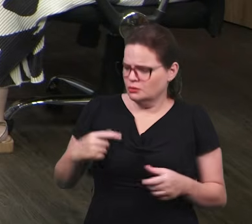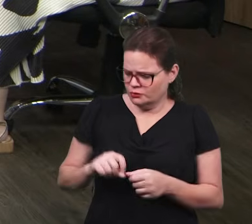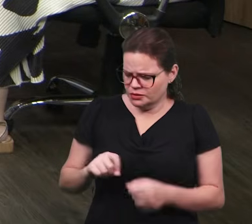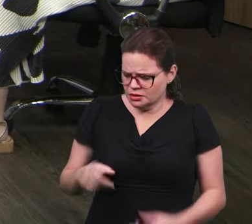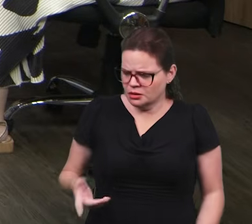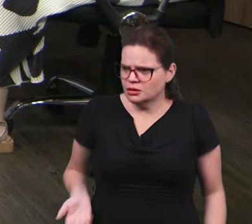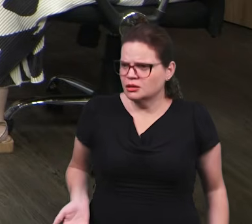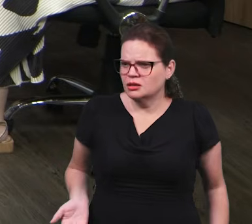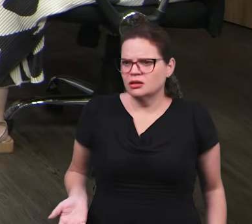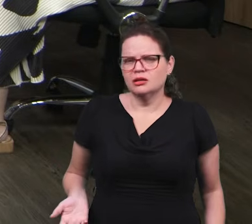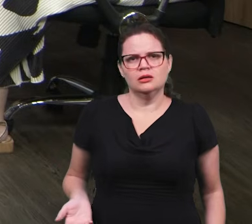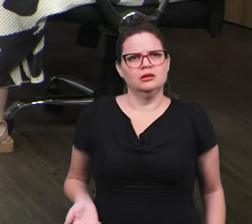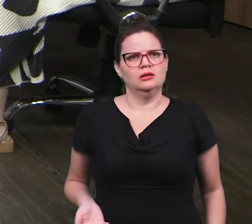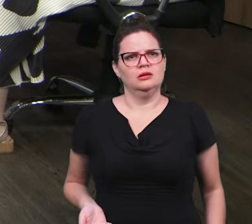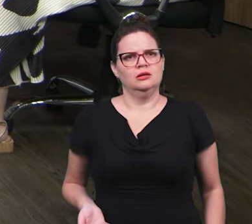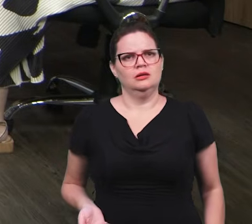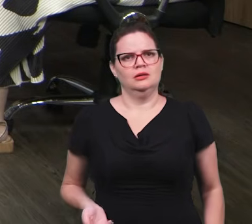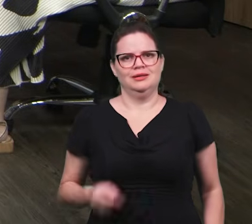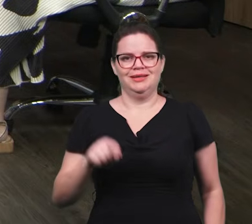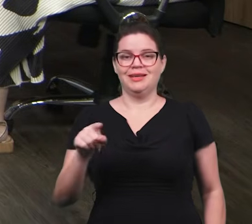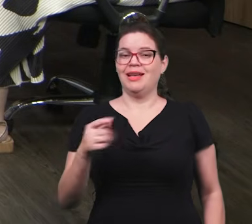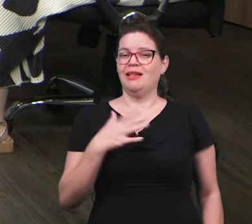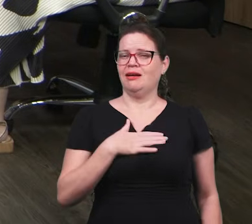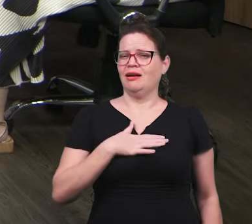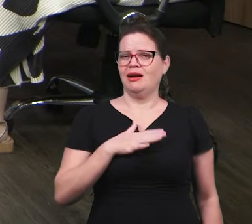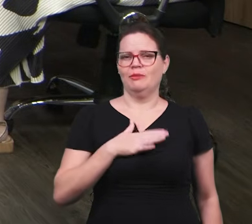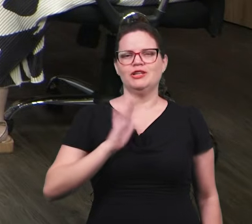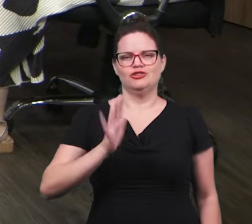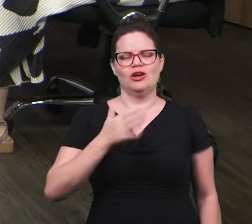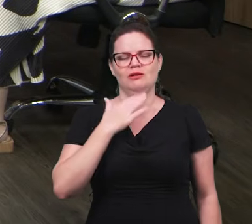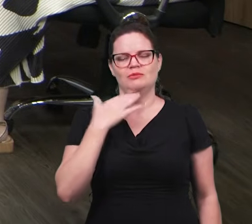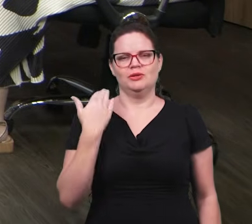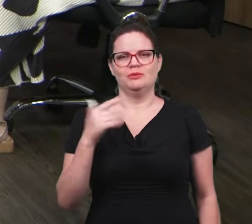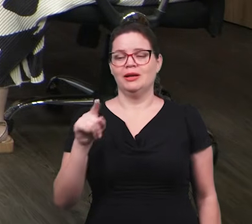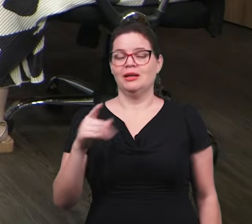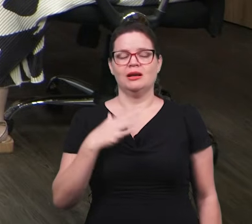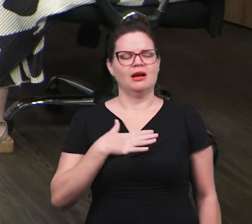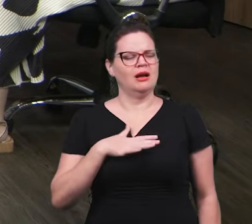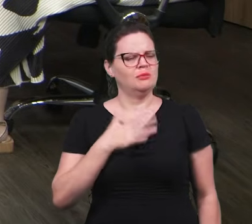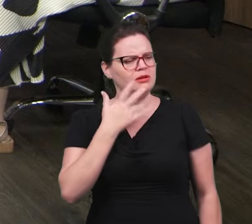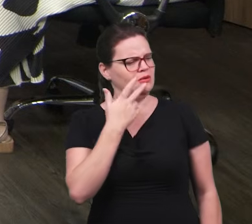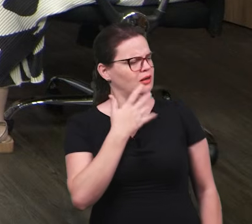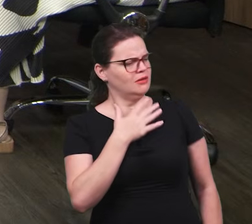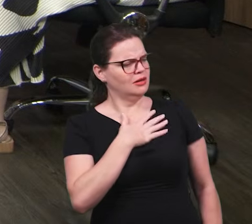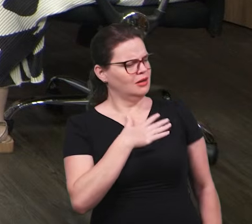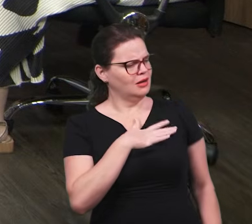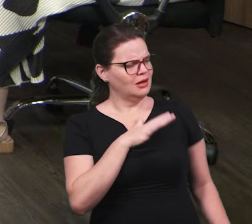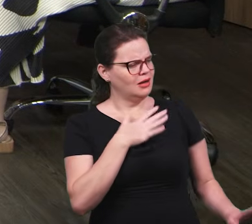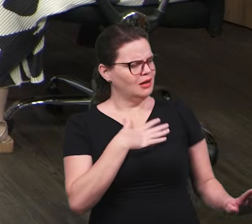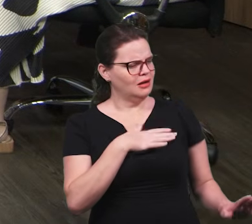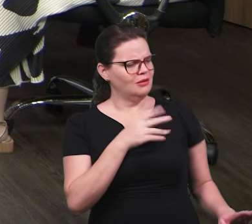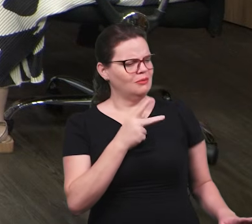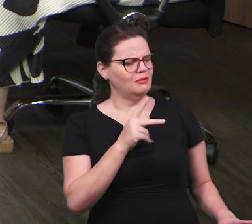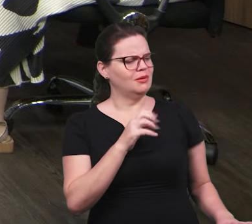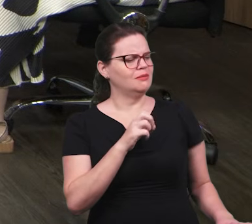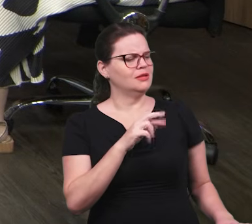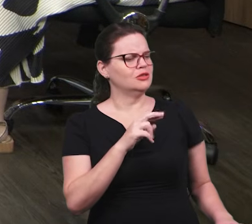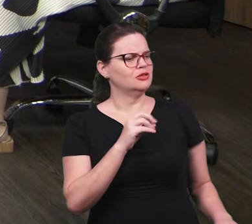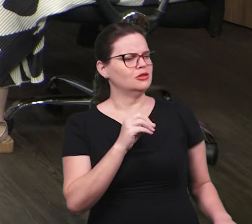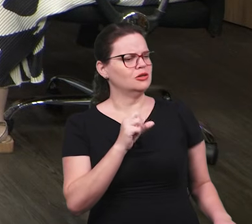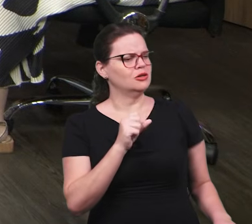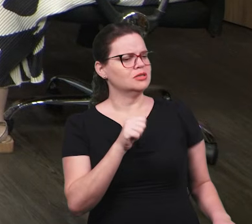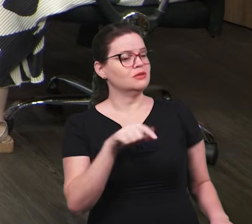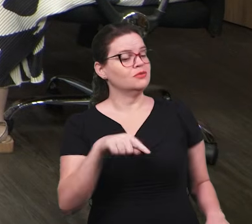aqui? Ele falava, ele era um cara muito calmo, sabe, já falecido, já, muito calmo. Ele falou assim, calma, Pedrosa, você está aqui